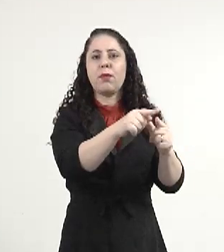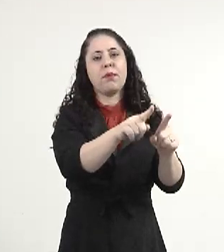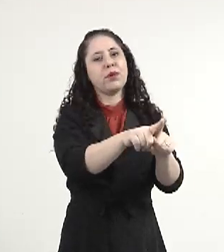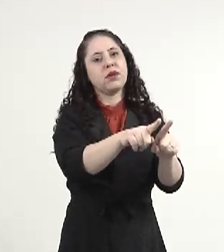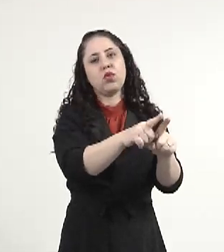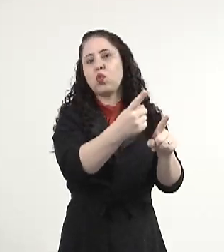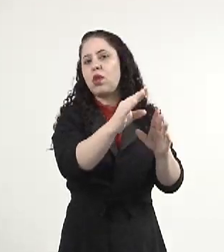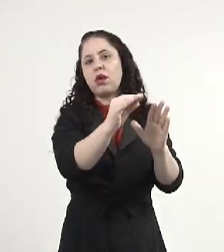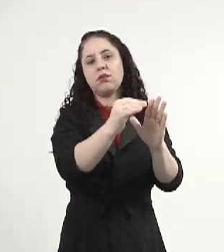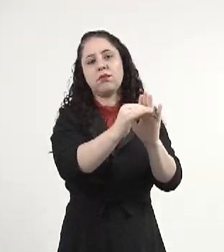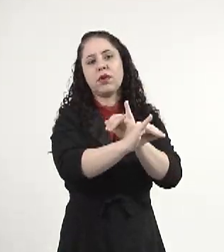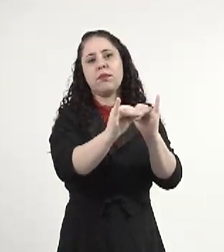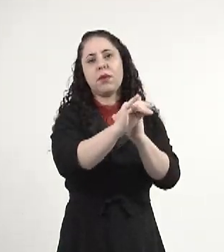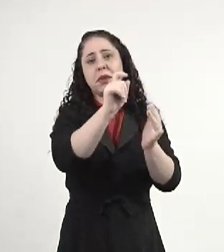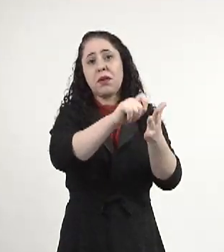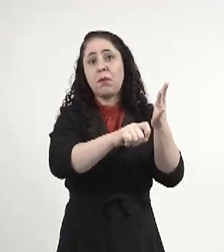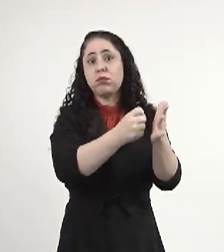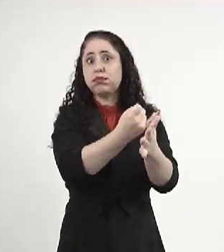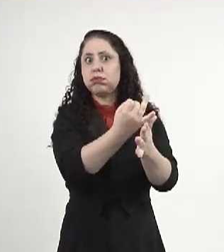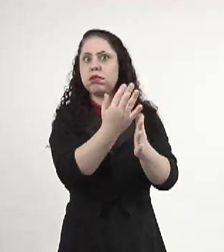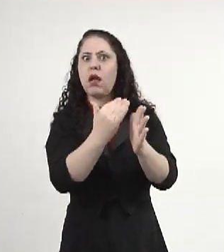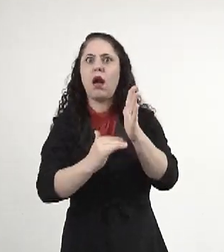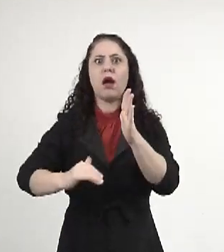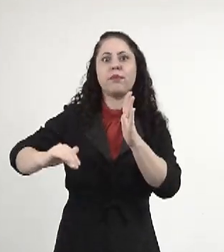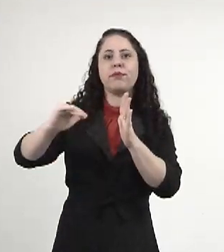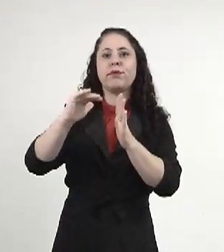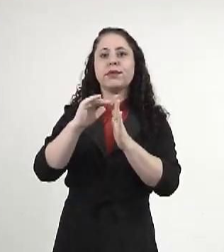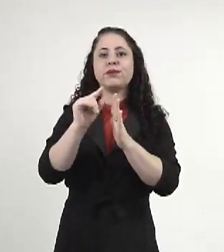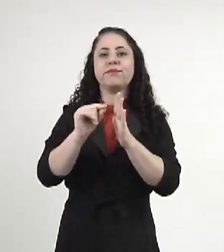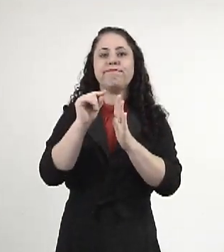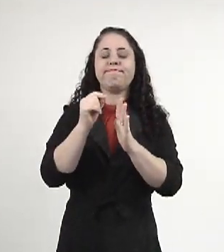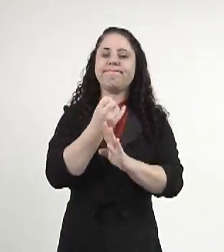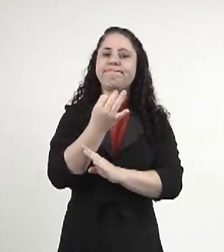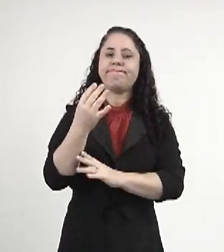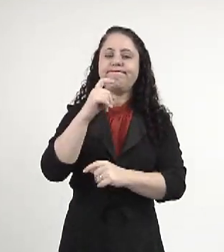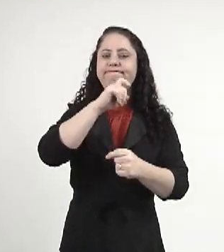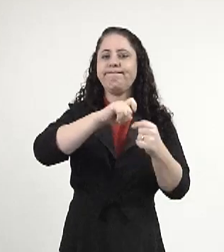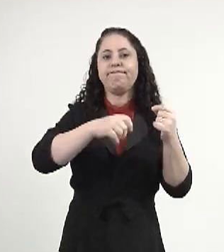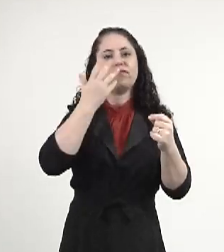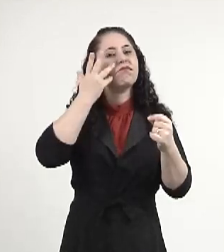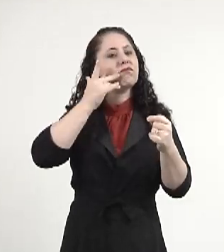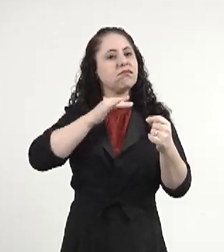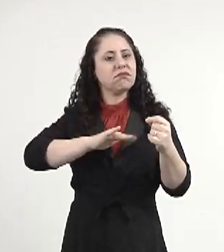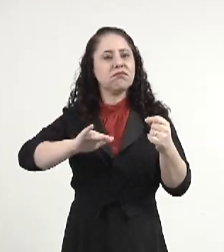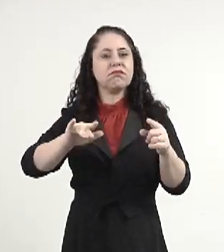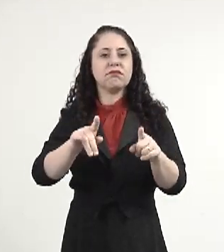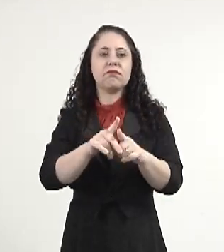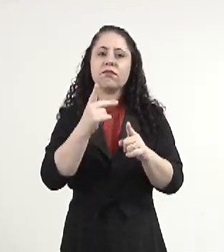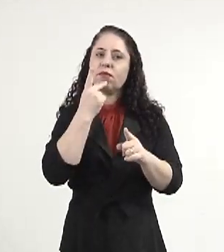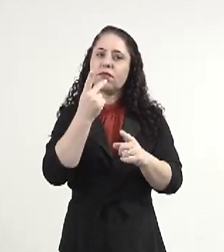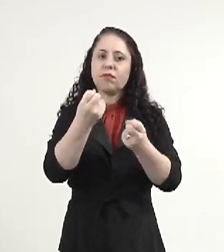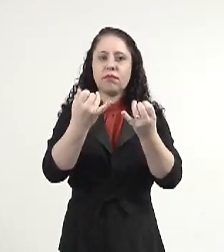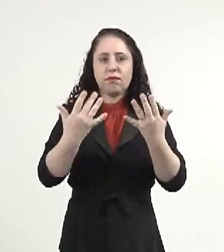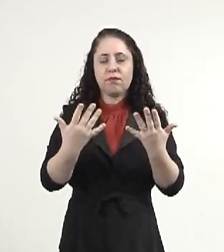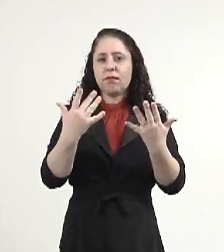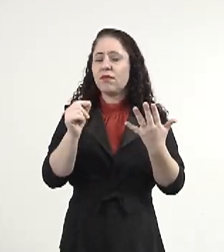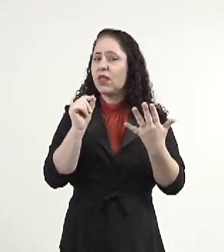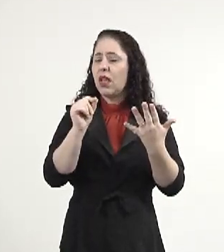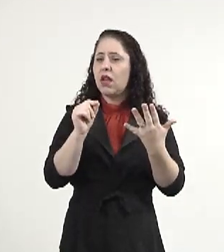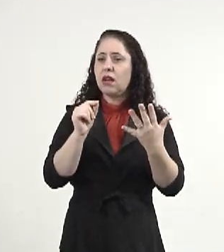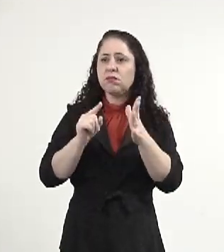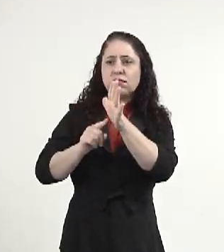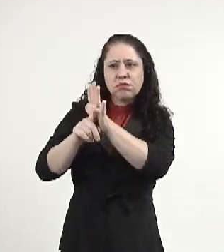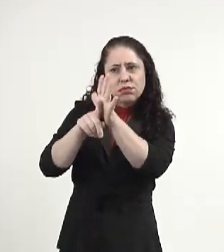e que pode levar a um número muito maior desses casos de estupro de vulnerável. E dizer que esse levantamento também,